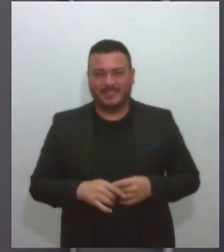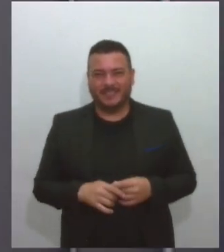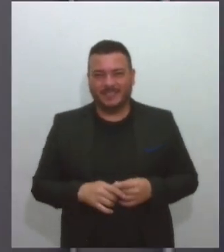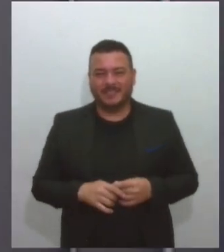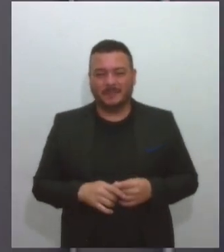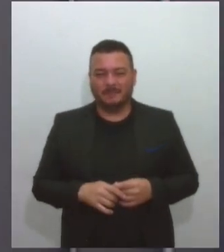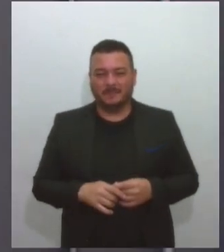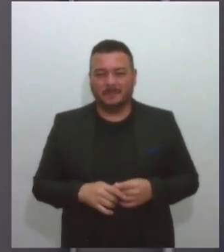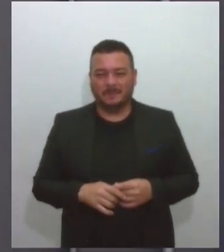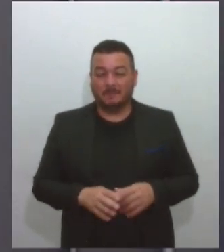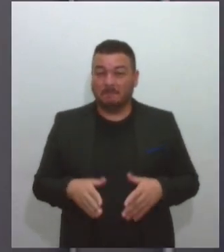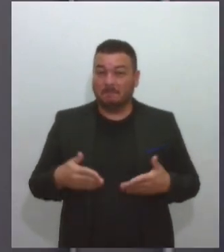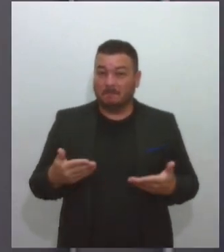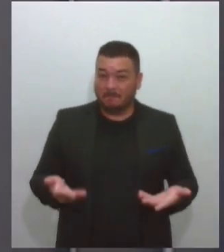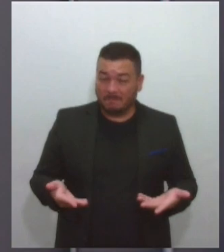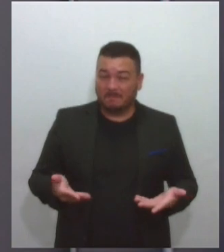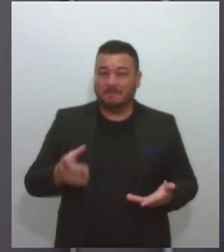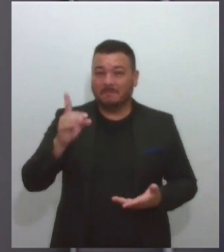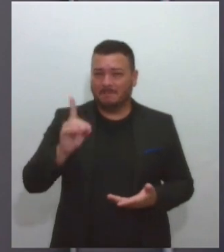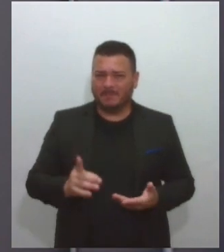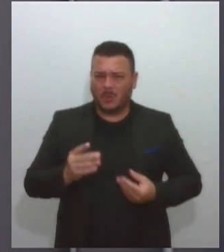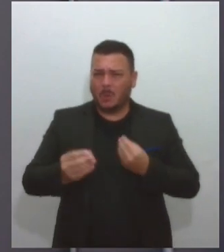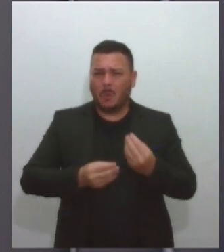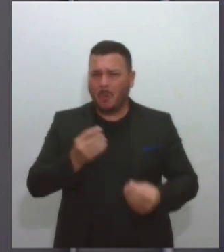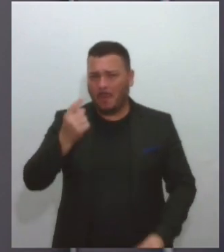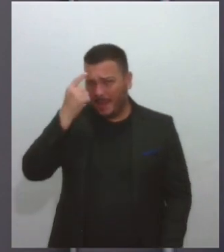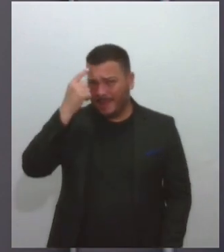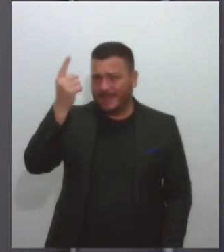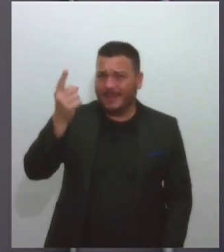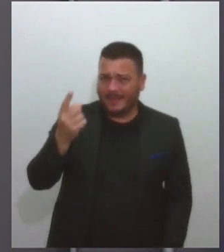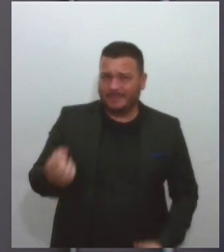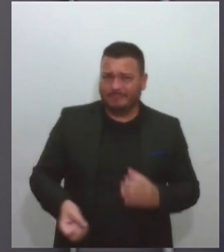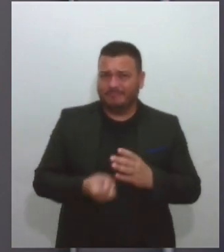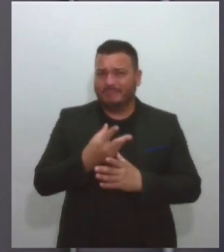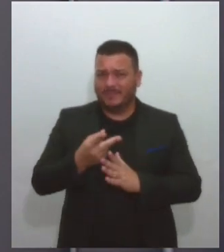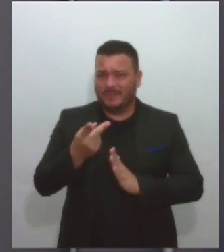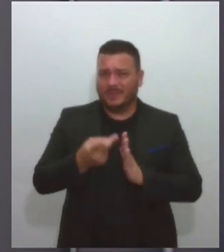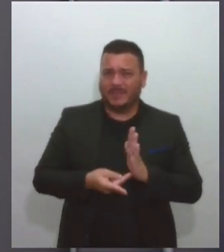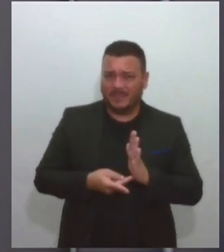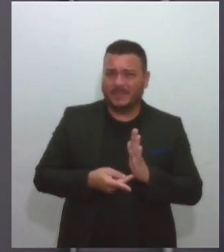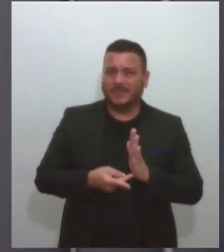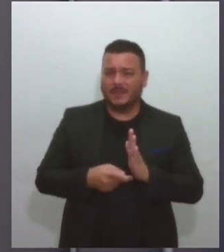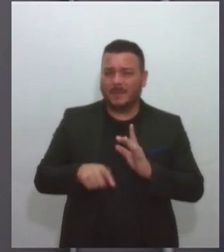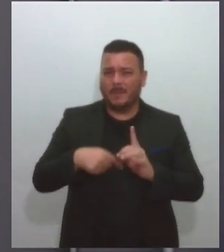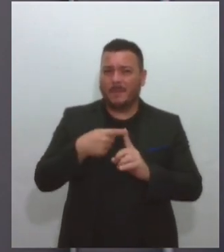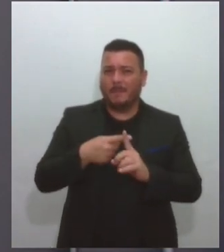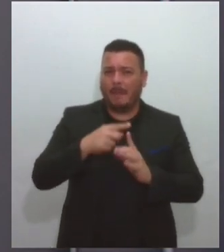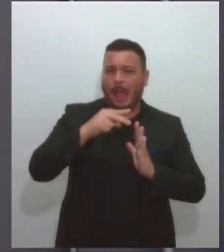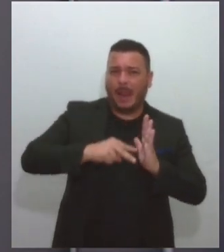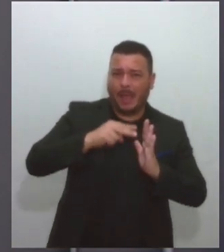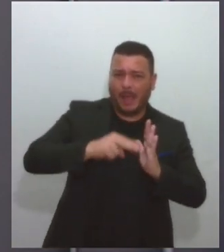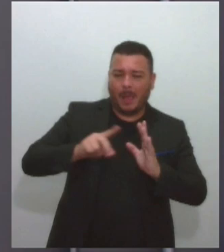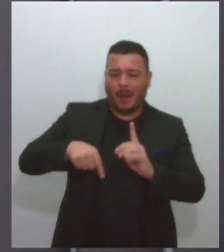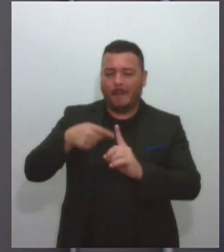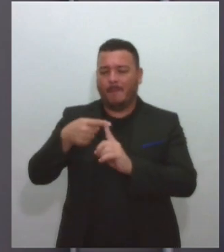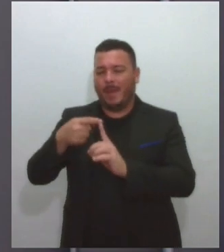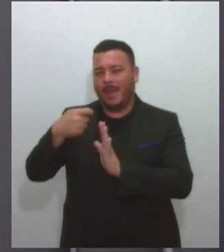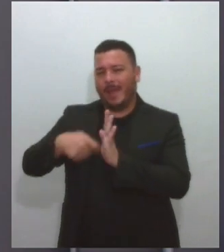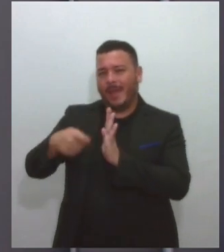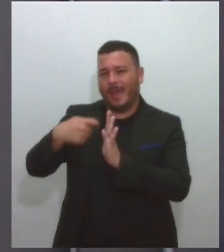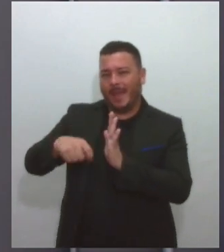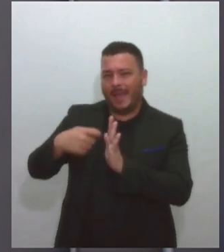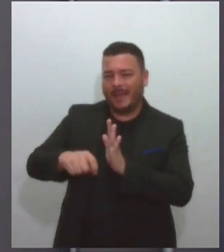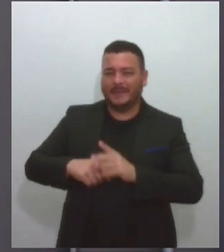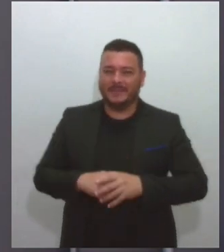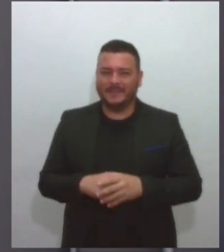diretora, como surgiu a ideia de criar o projeto Mais Leitura, Mais Escrita e qual o